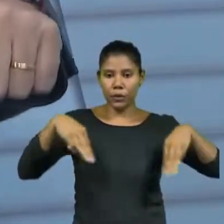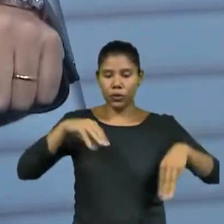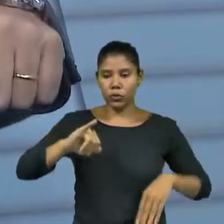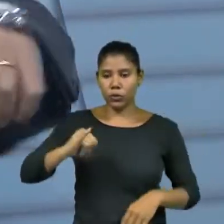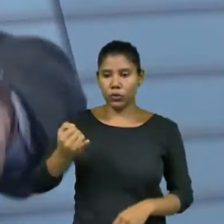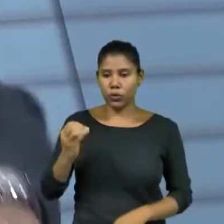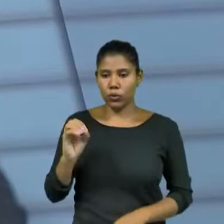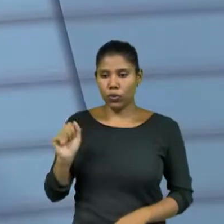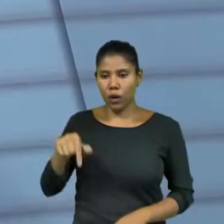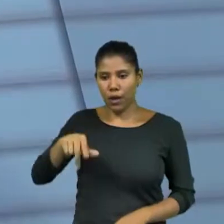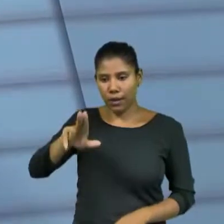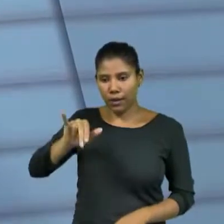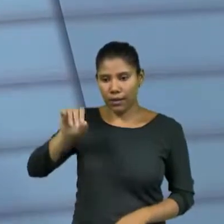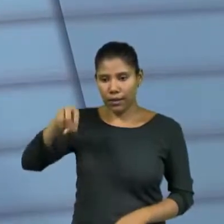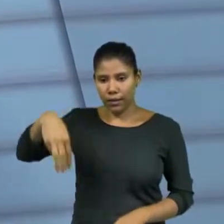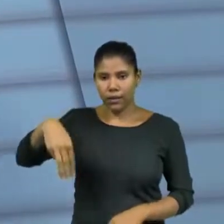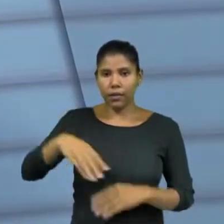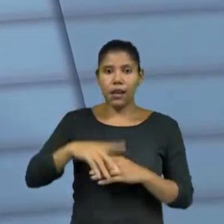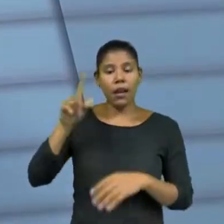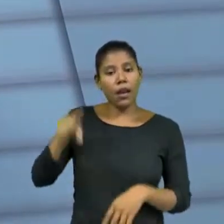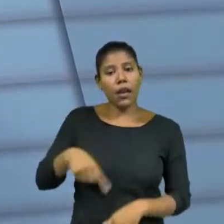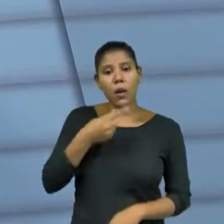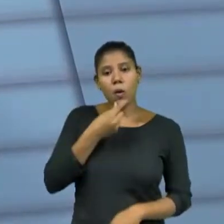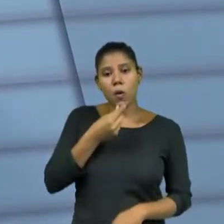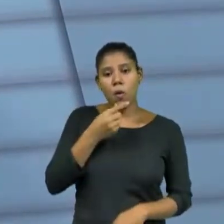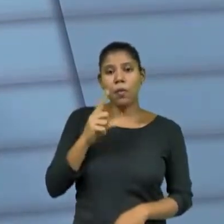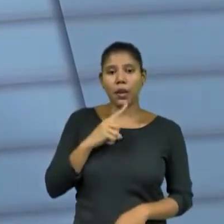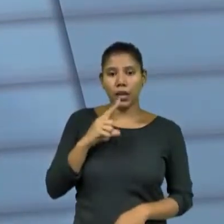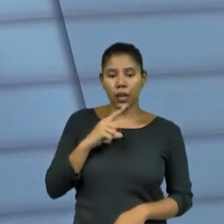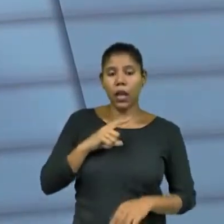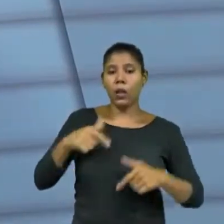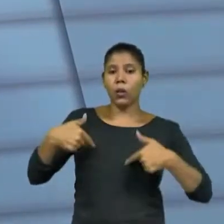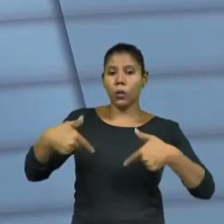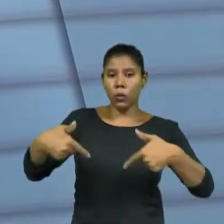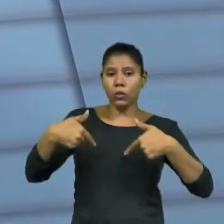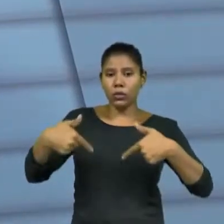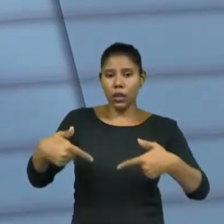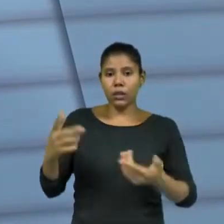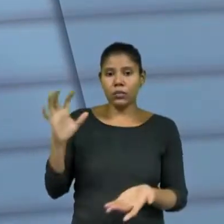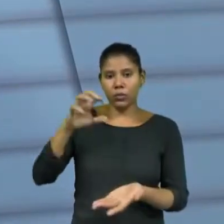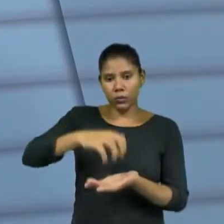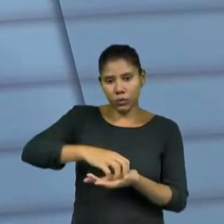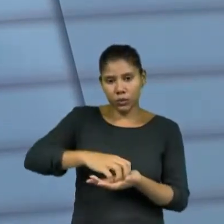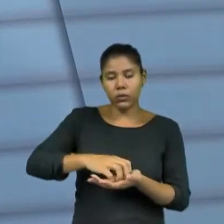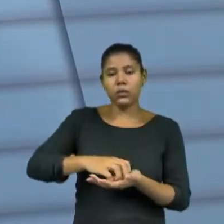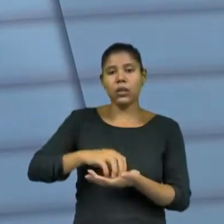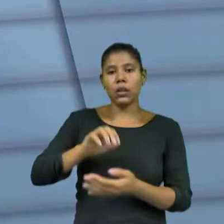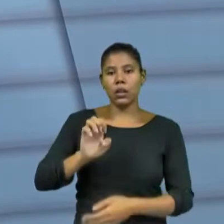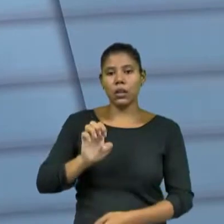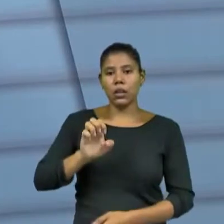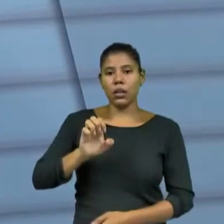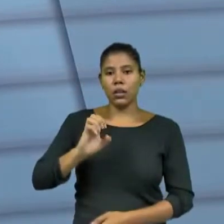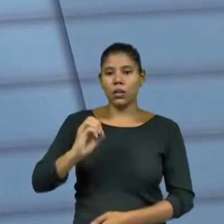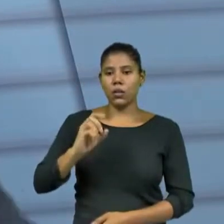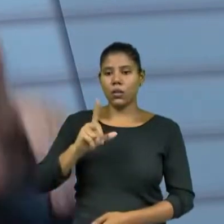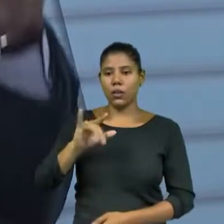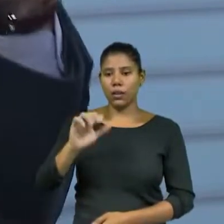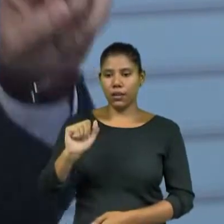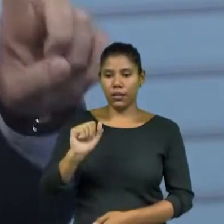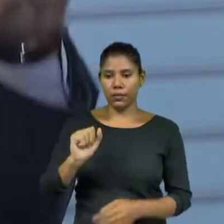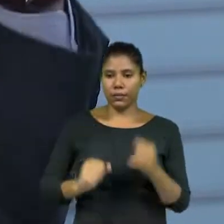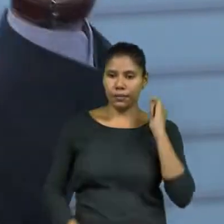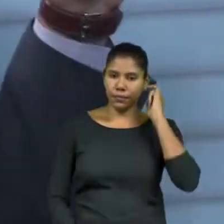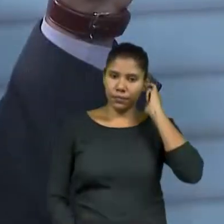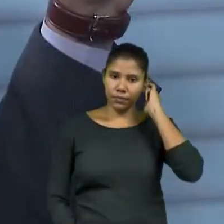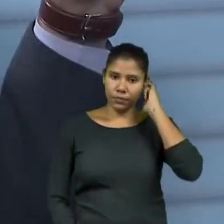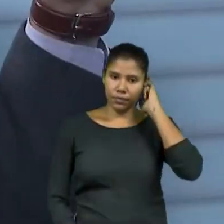esteve hoje na FIEC, é o cara que tem mais lutado pela implantação das eólicas offshore e do hidrogênio verde no Brasil. Que bom.